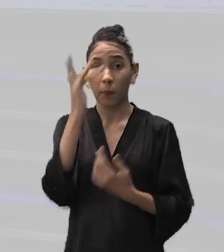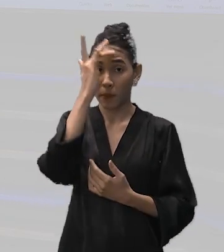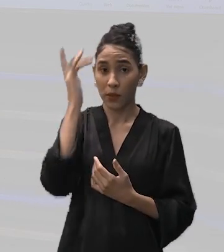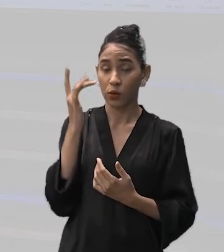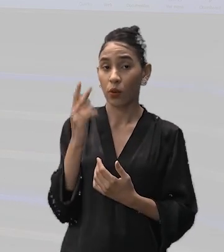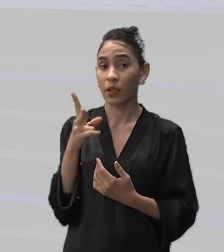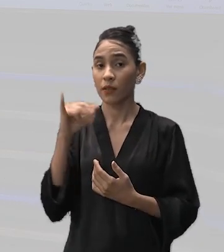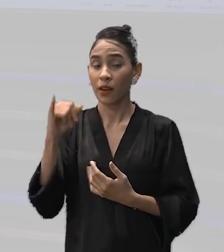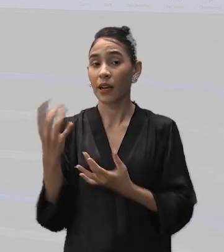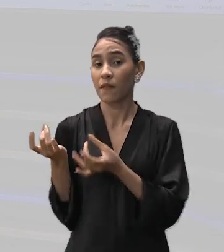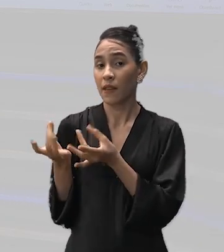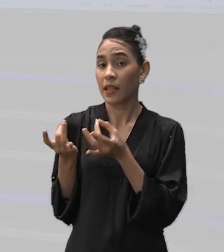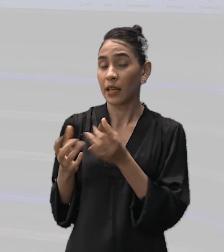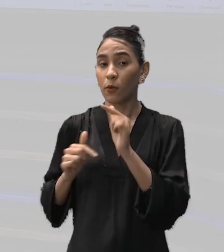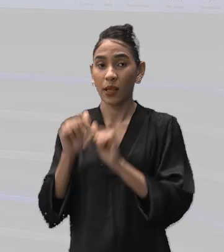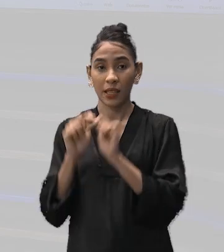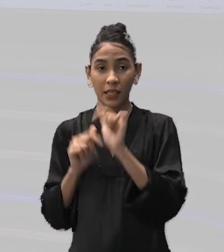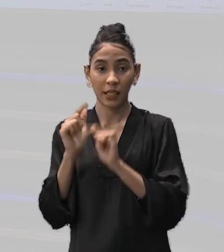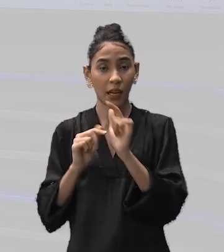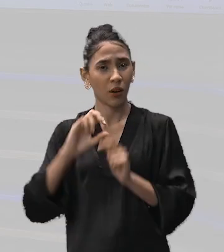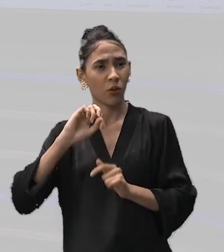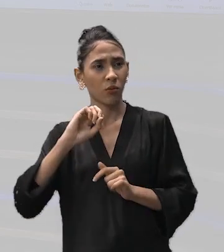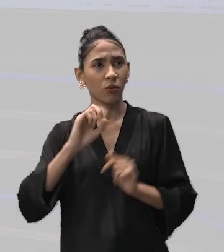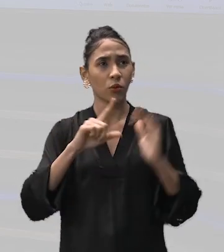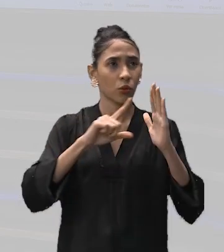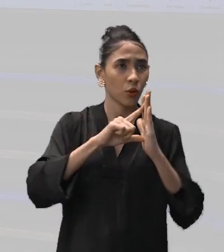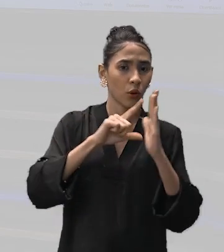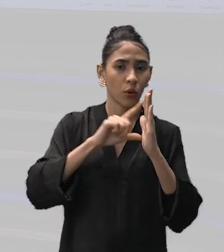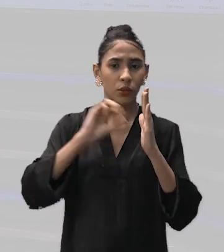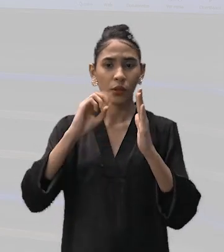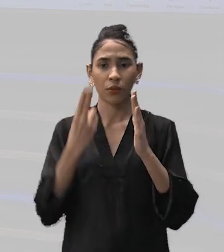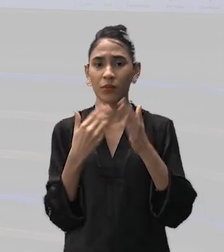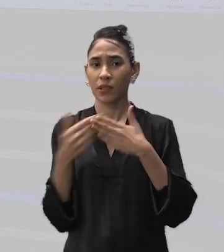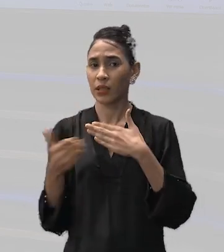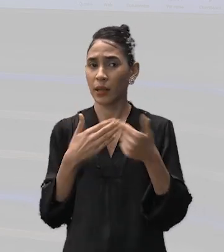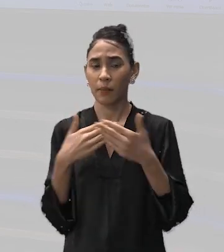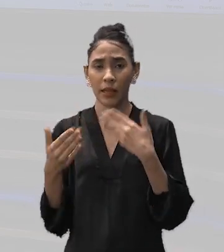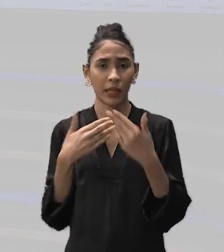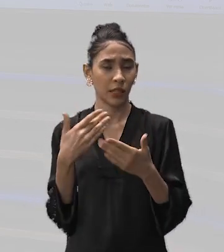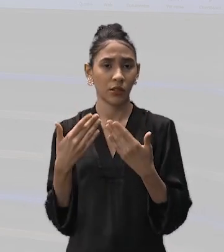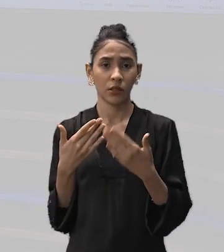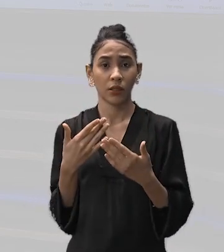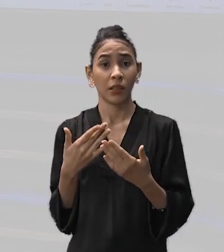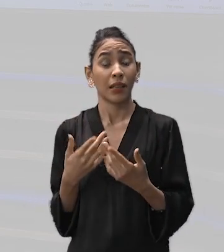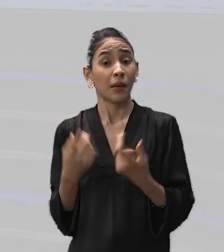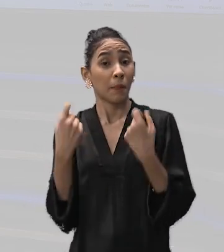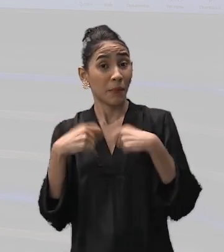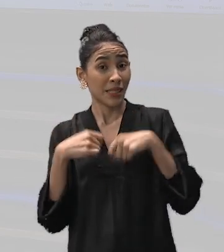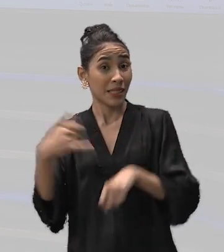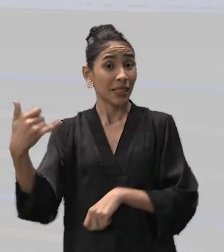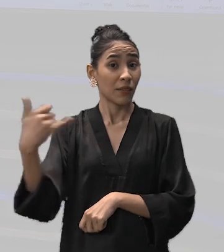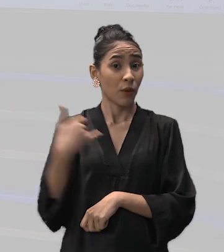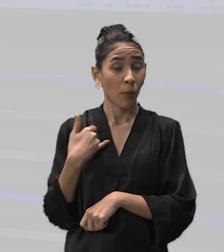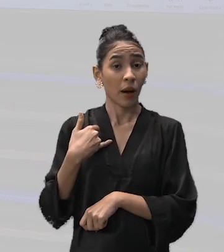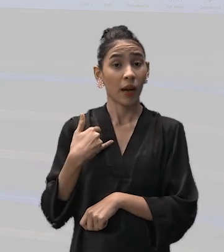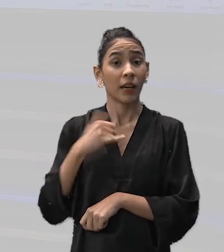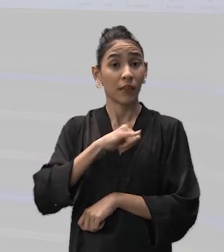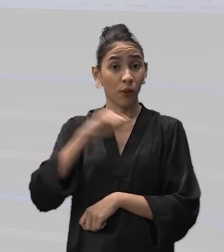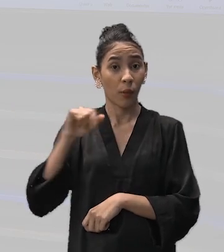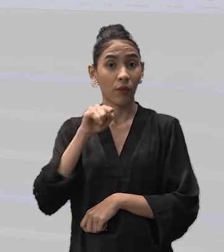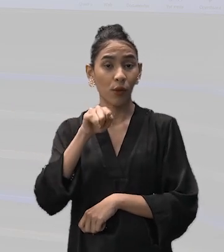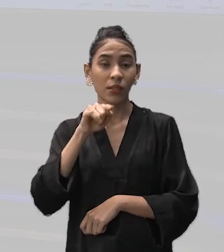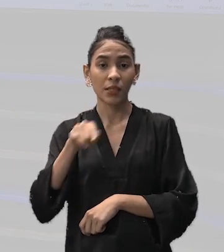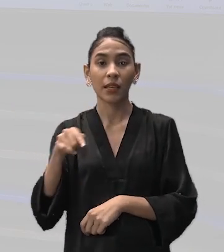vai te vender o produto, tá? Ou loja, né? Independente de quem seja, ela tem que te informar o valor